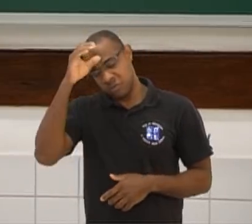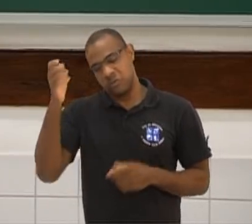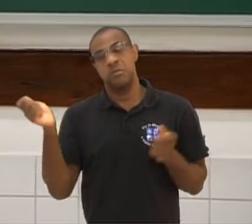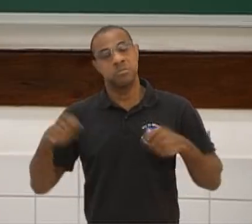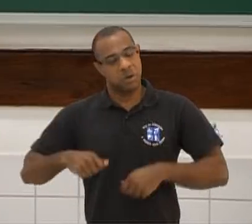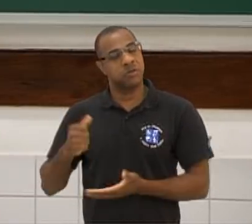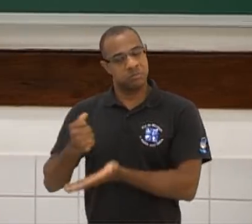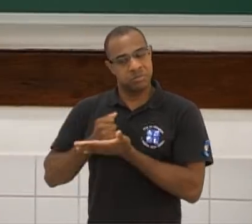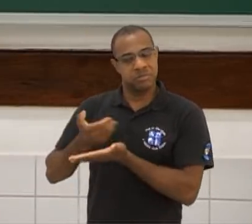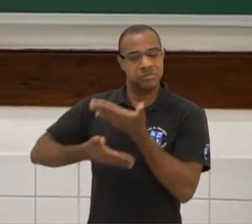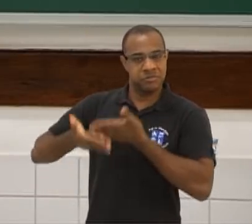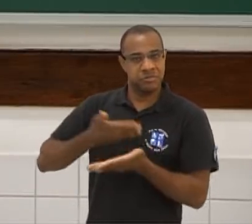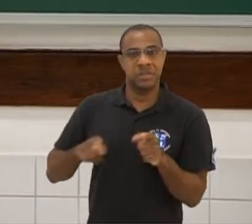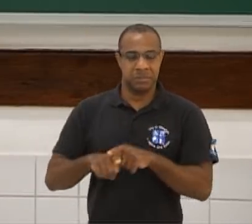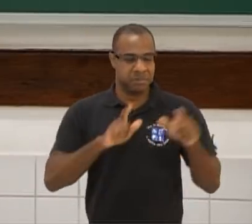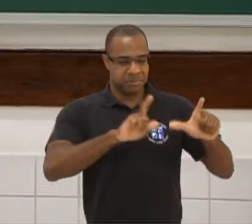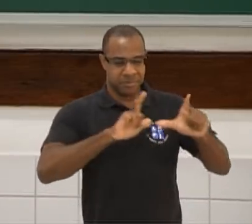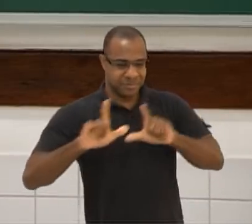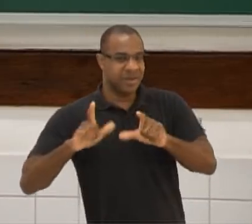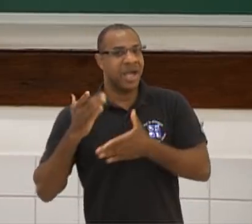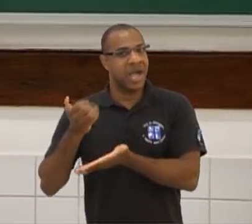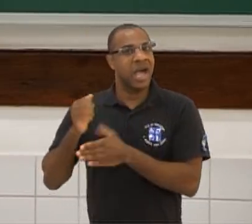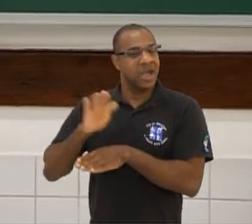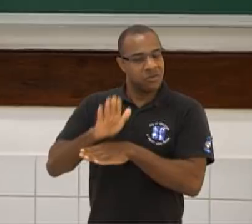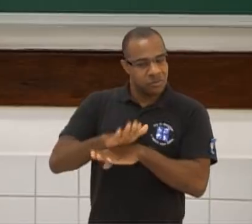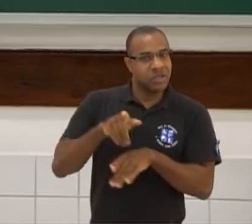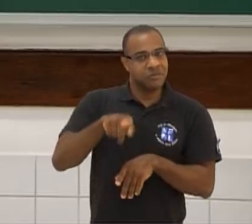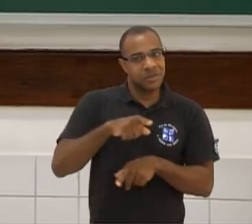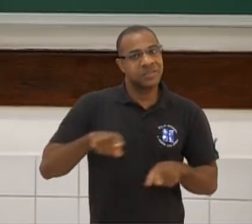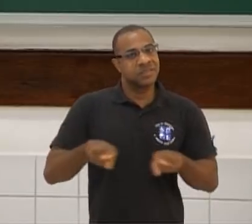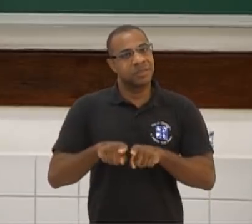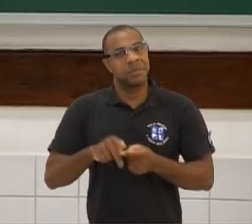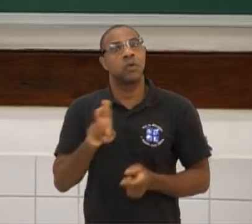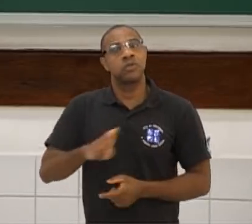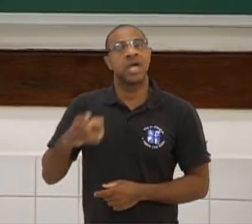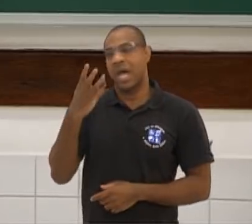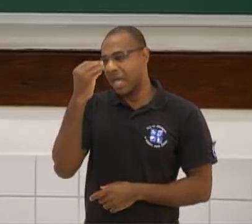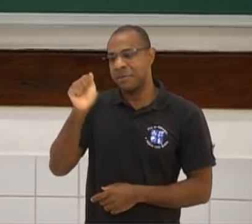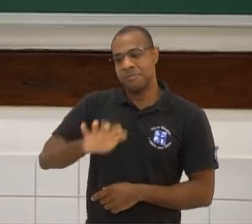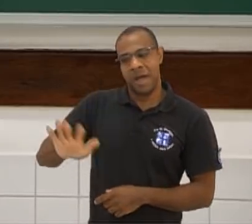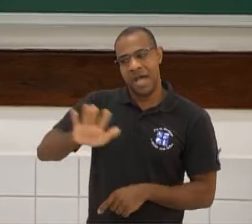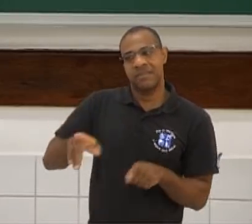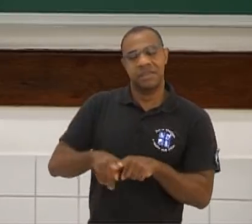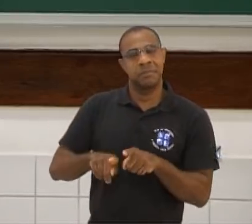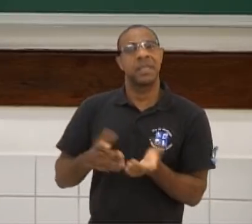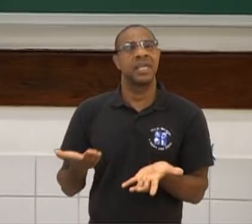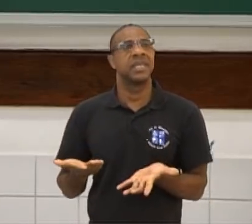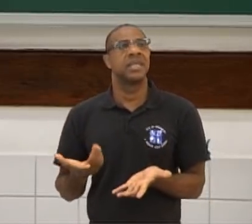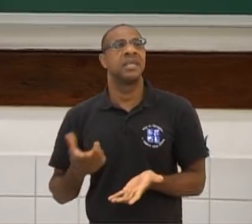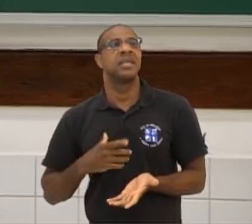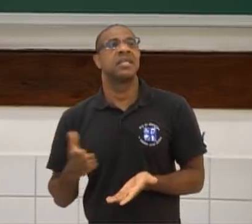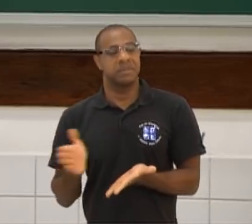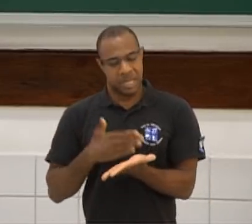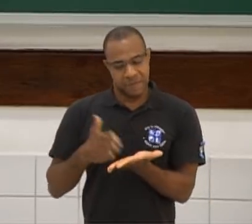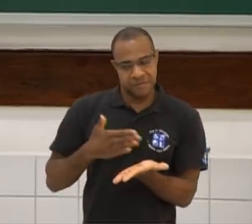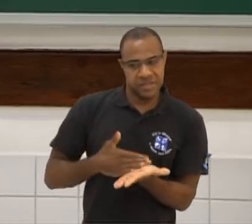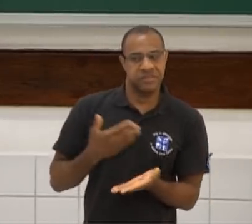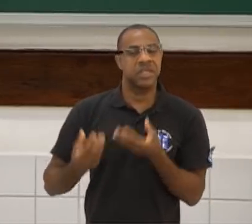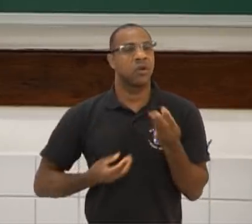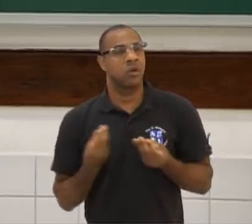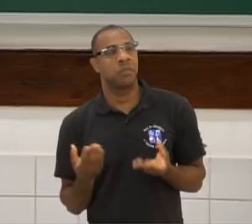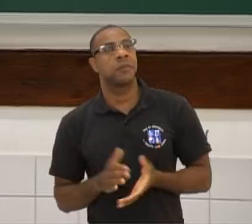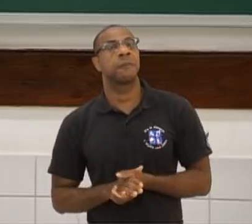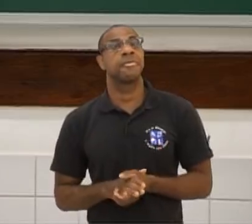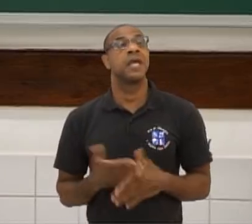essa história. Pode ser em quadrinhos, pode ser em uso de imagens, pode ser em uso de usar uma revista, né? Até